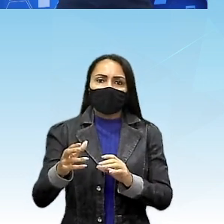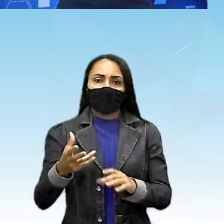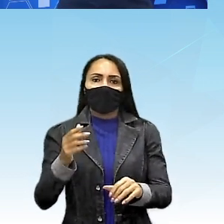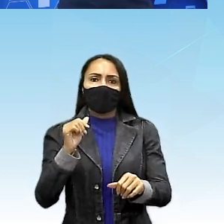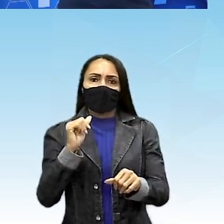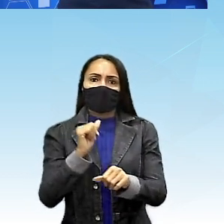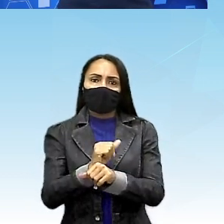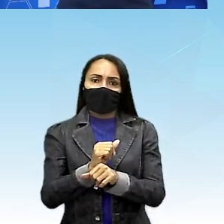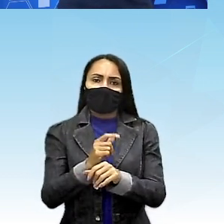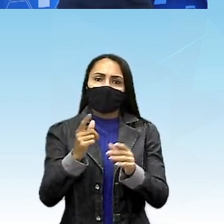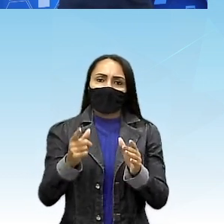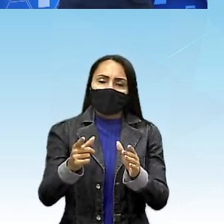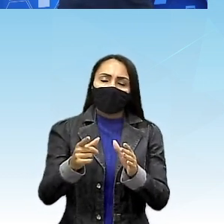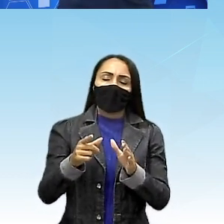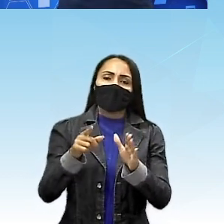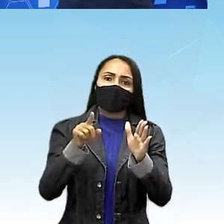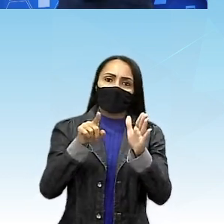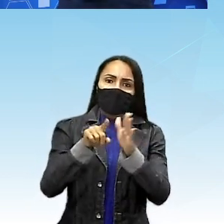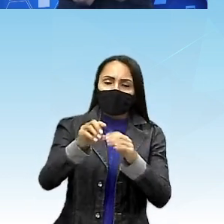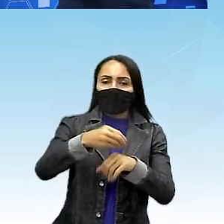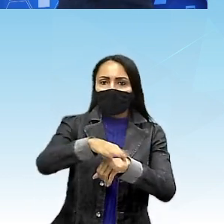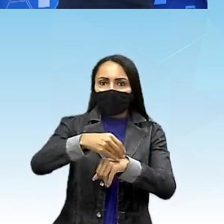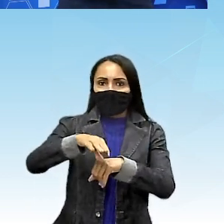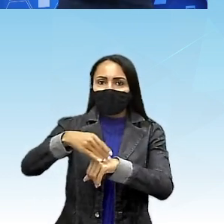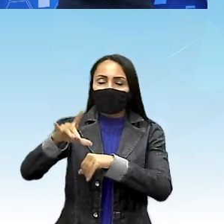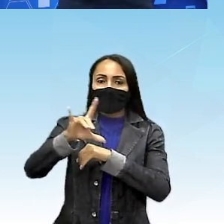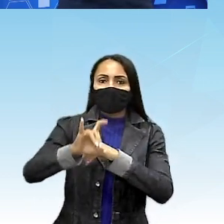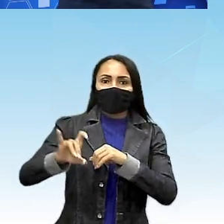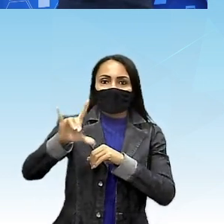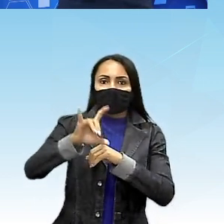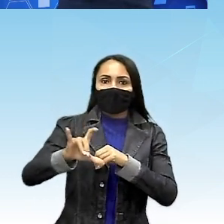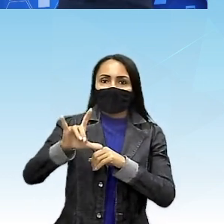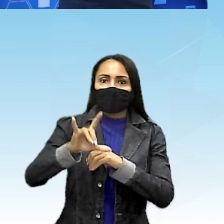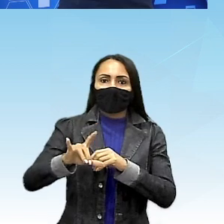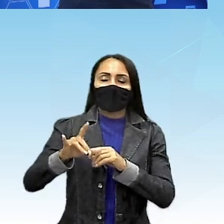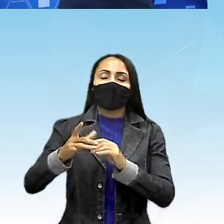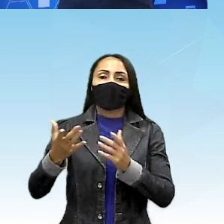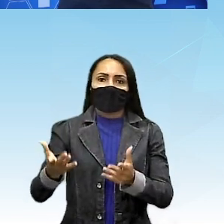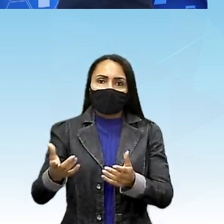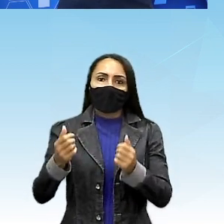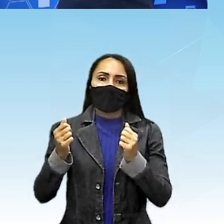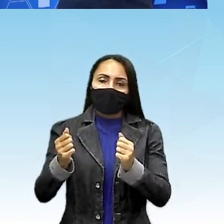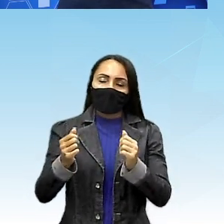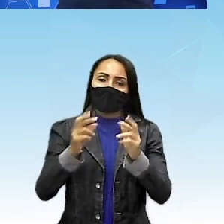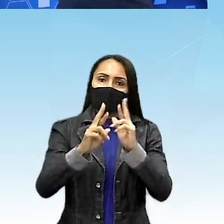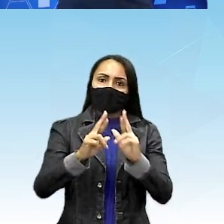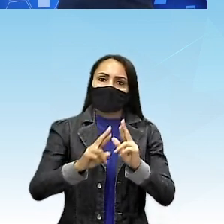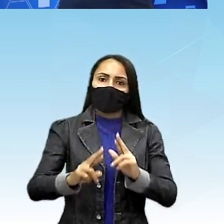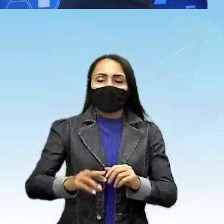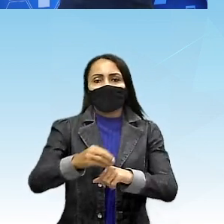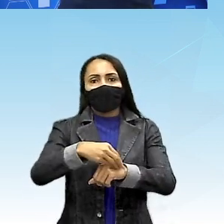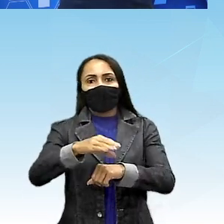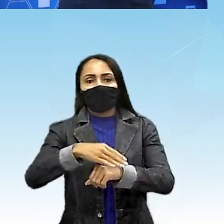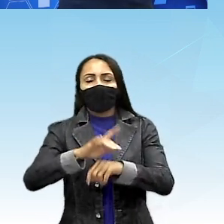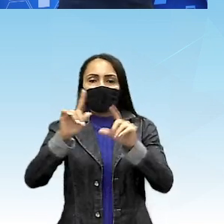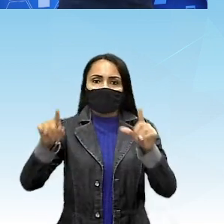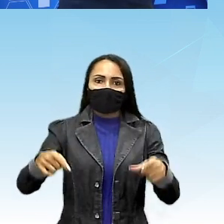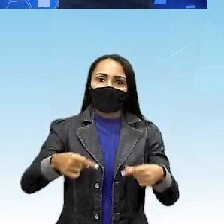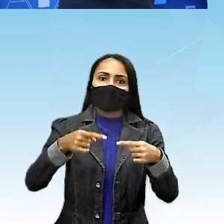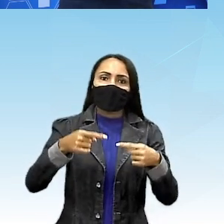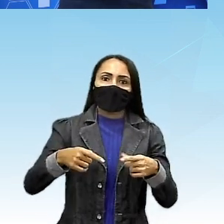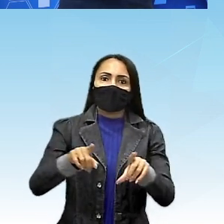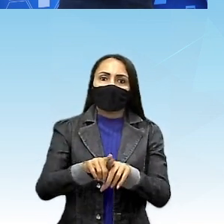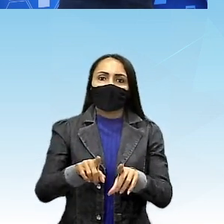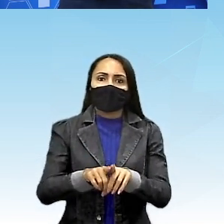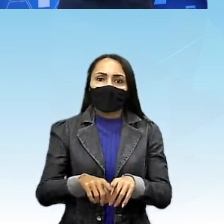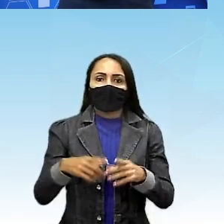questão, termina para mim, manda lá no Instagram. Se eu conseguir chegar aí ao desafio, faz o desafio e a gente vai falar